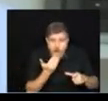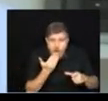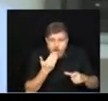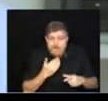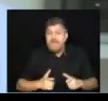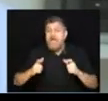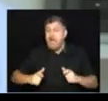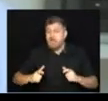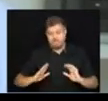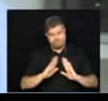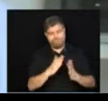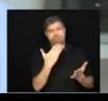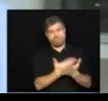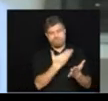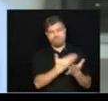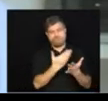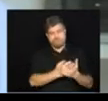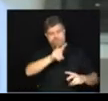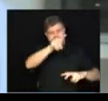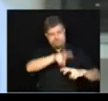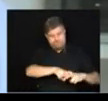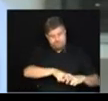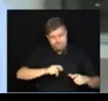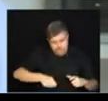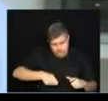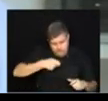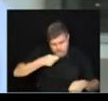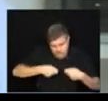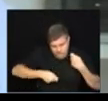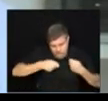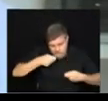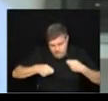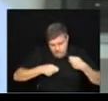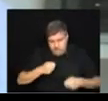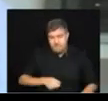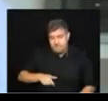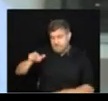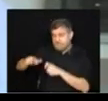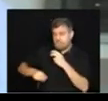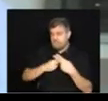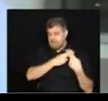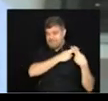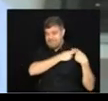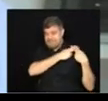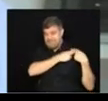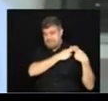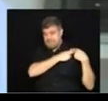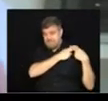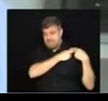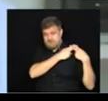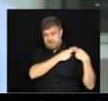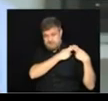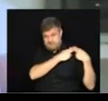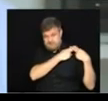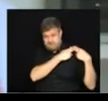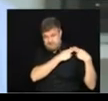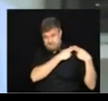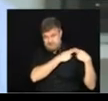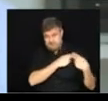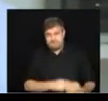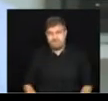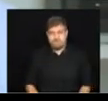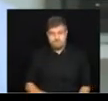na escola. Claro que os responsáveis, não é? Os responsáveis,